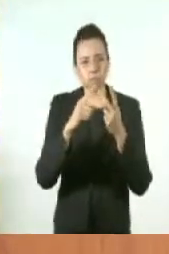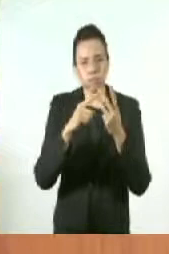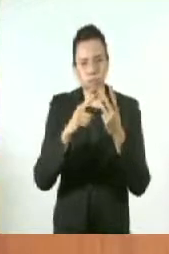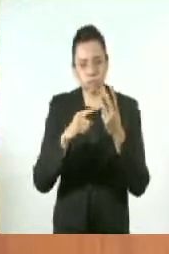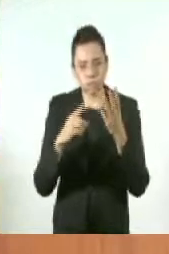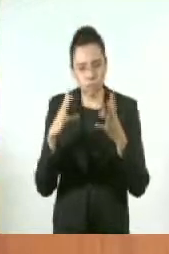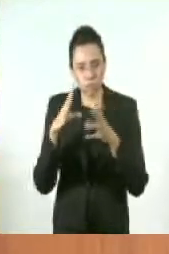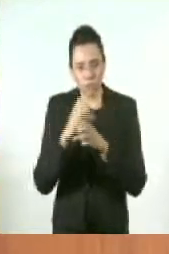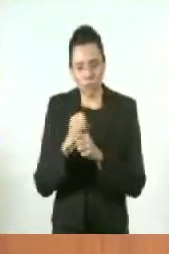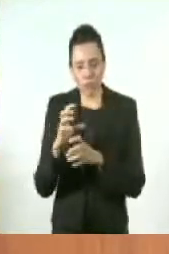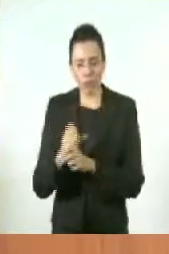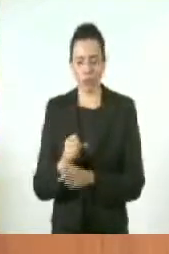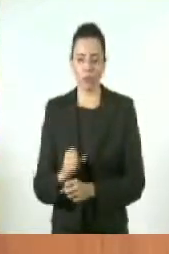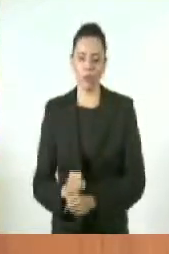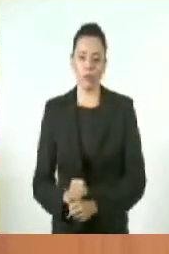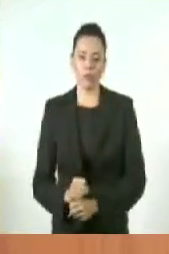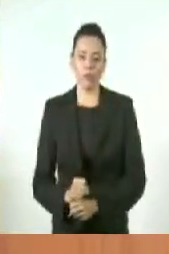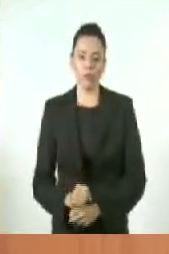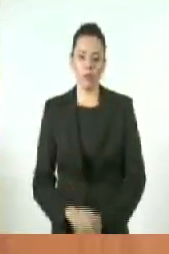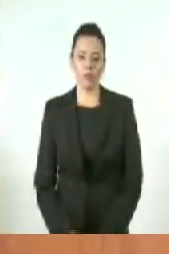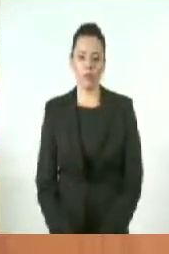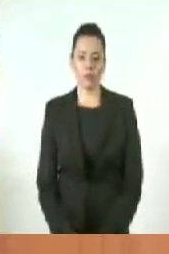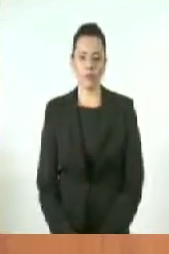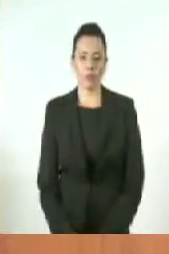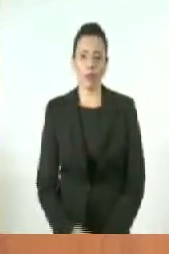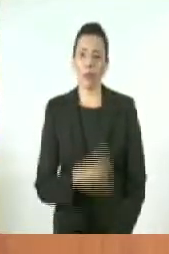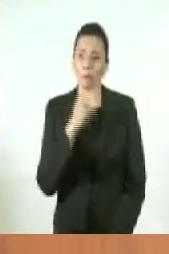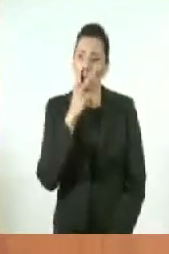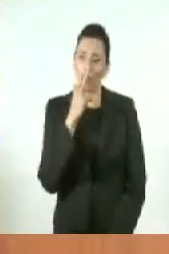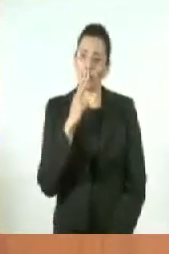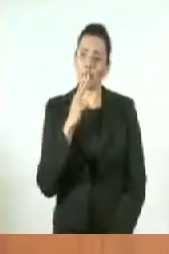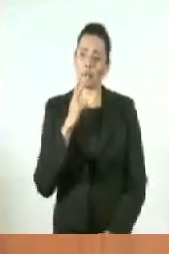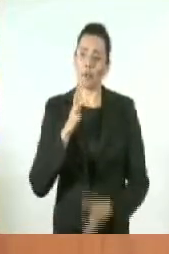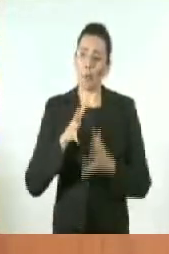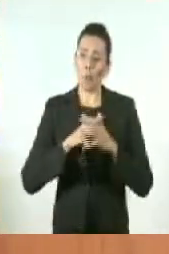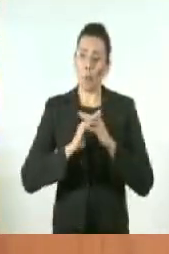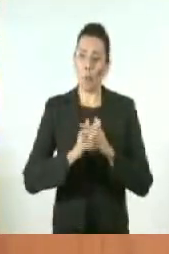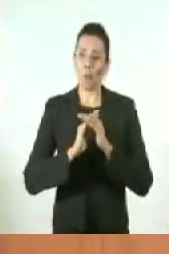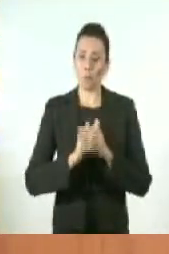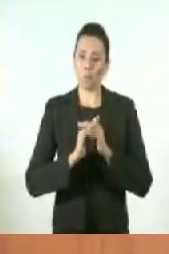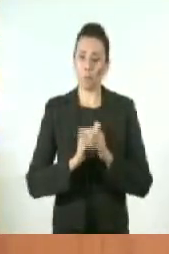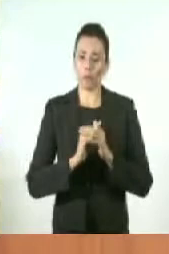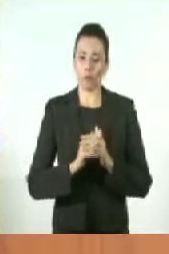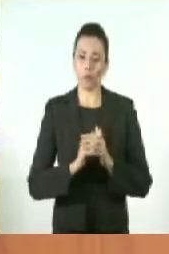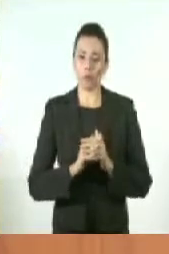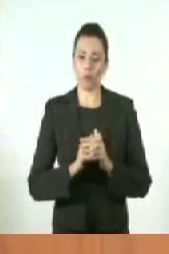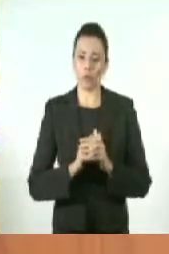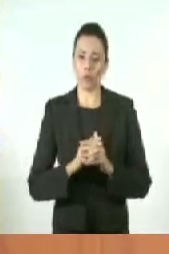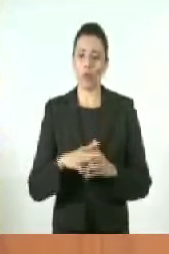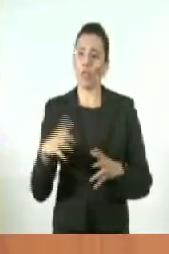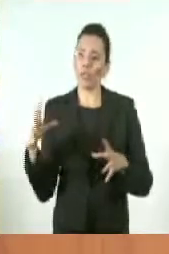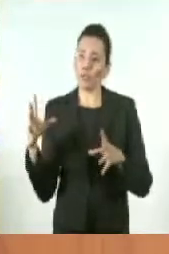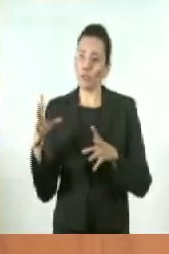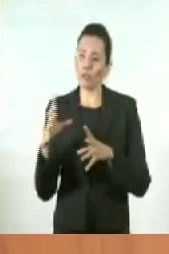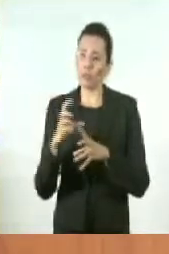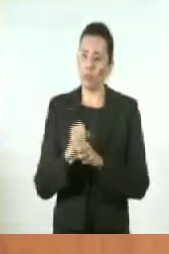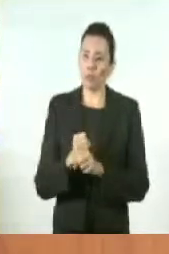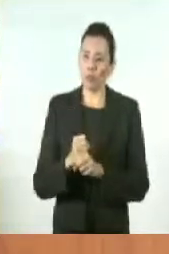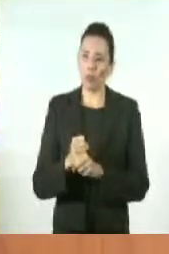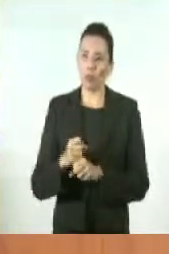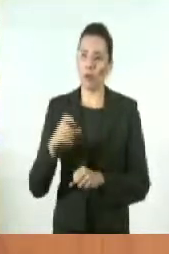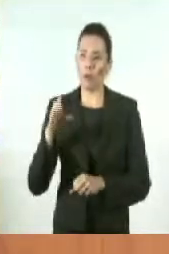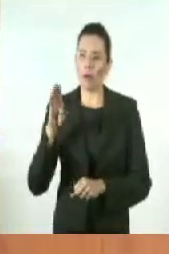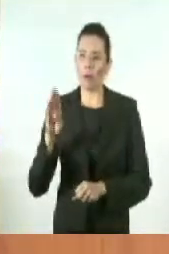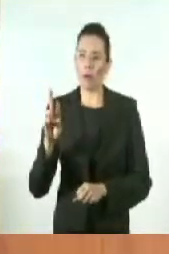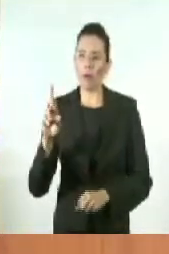somou todos esses custos, confundiu com a questão da BR, somou os custos da BR e falou, olha, com a BR nós vamos gastar 1 milhão